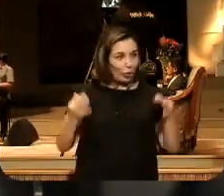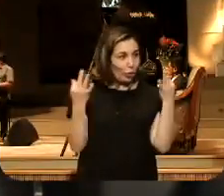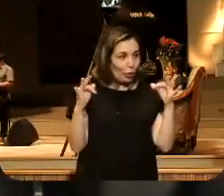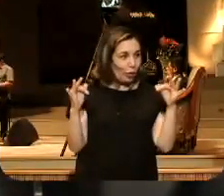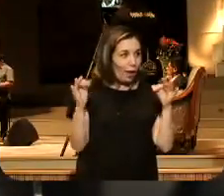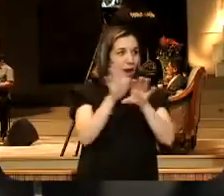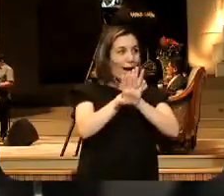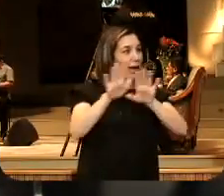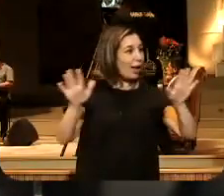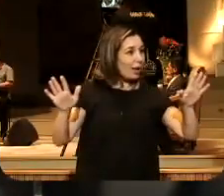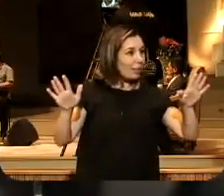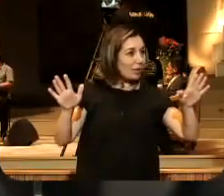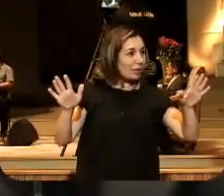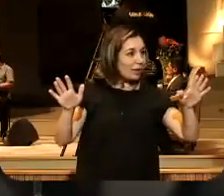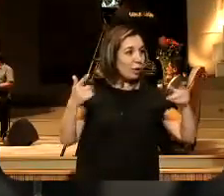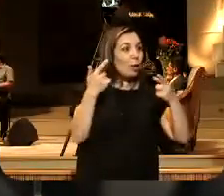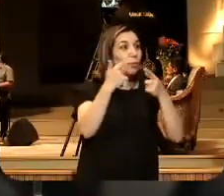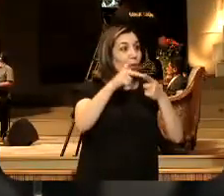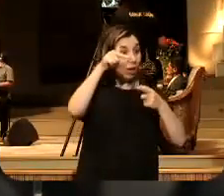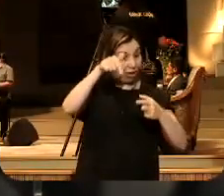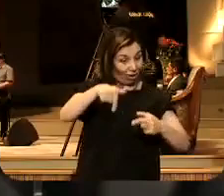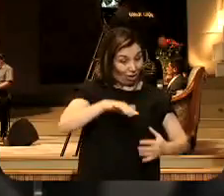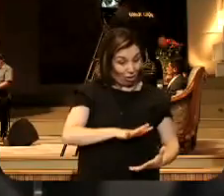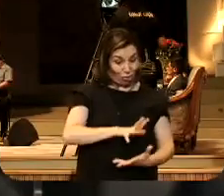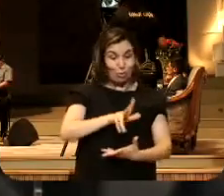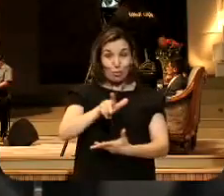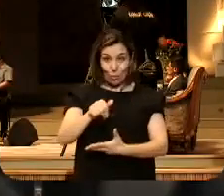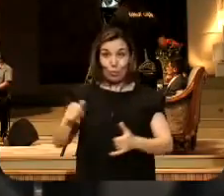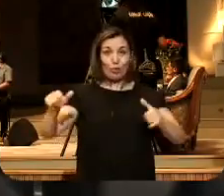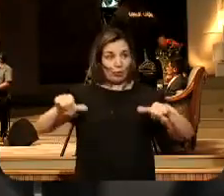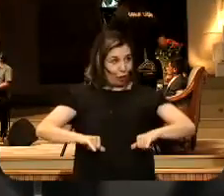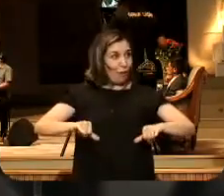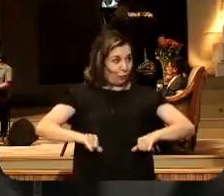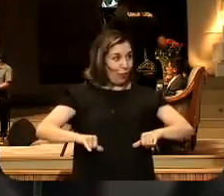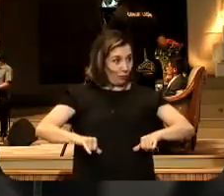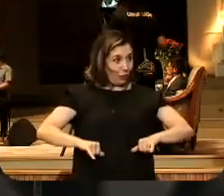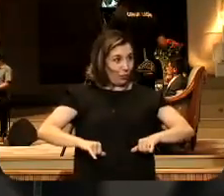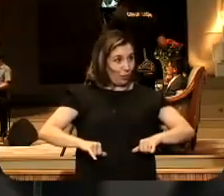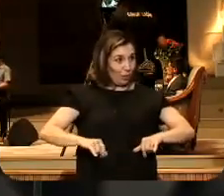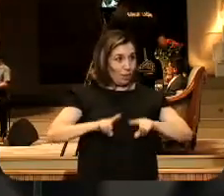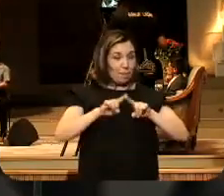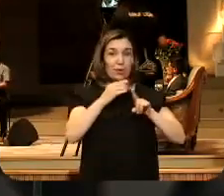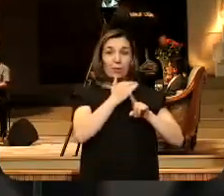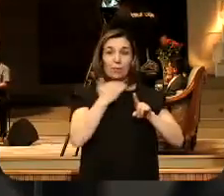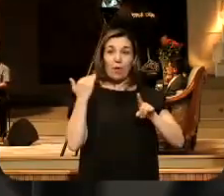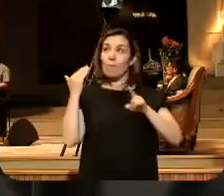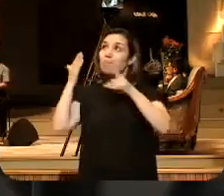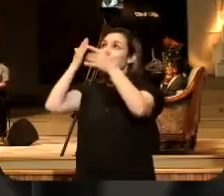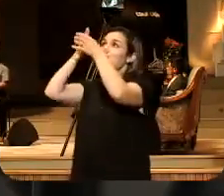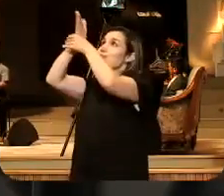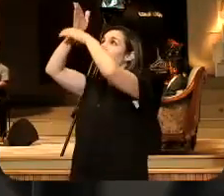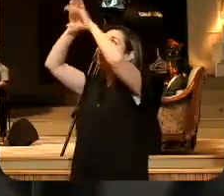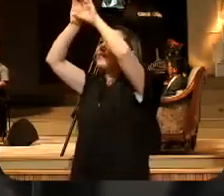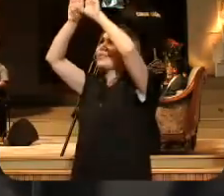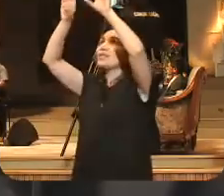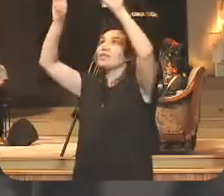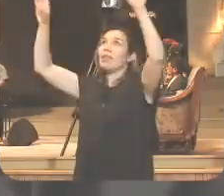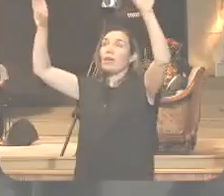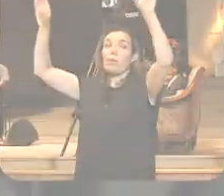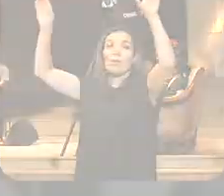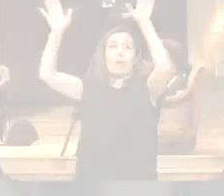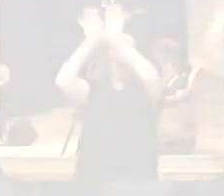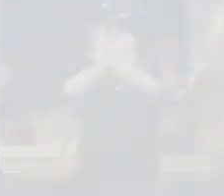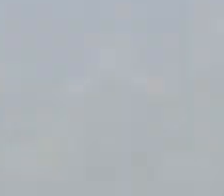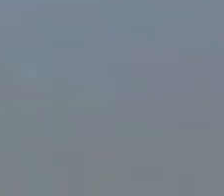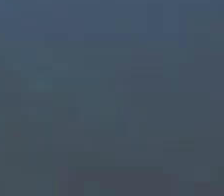Porque as primeiras coisas são passadas. Sim, Ele enxugará dos seus olhos toda lágrima.